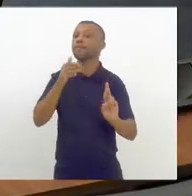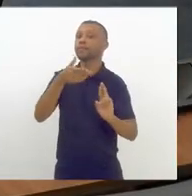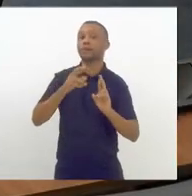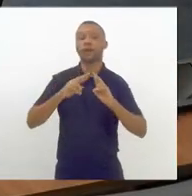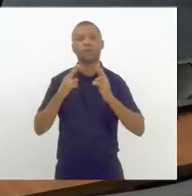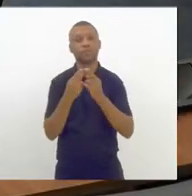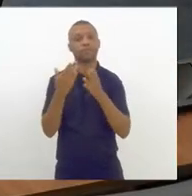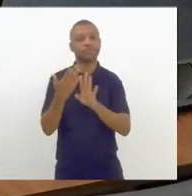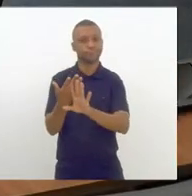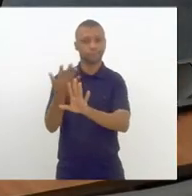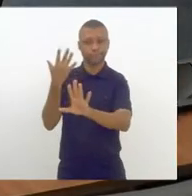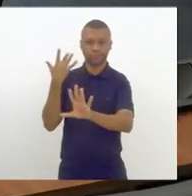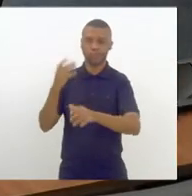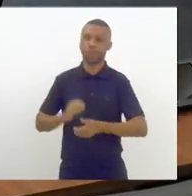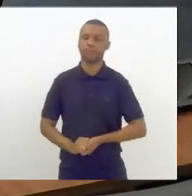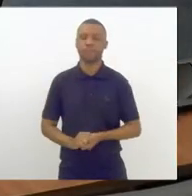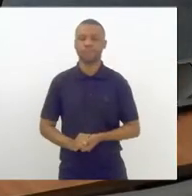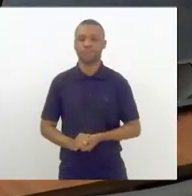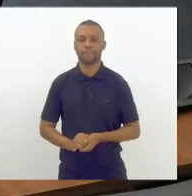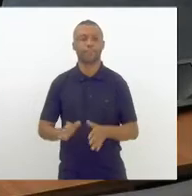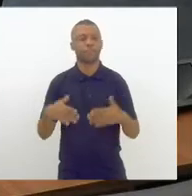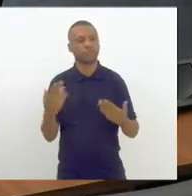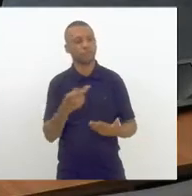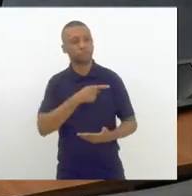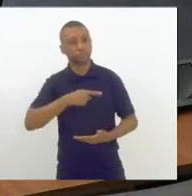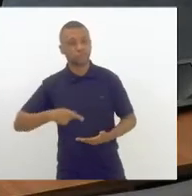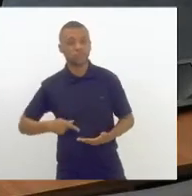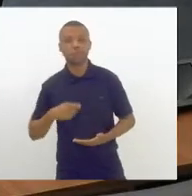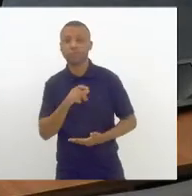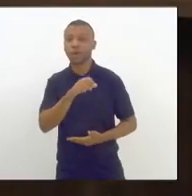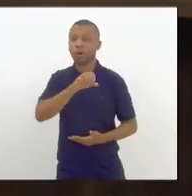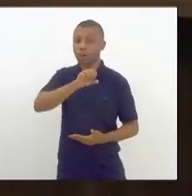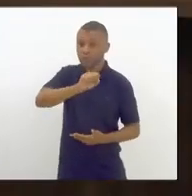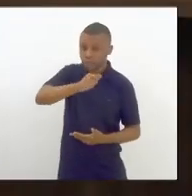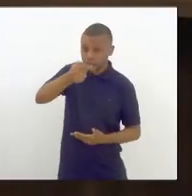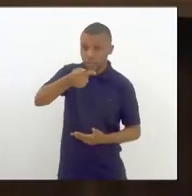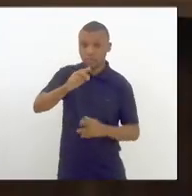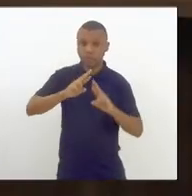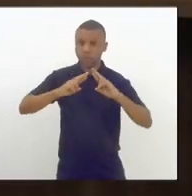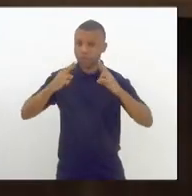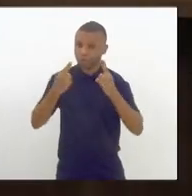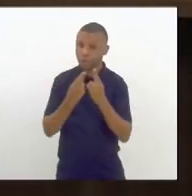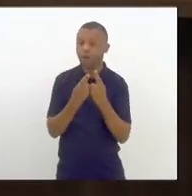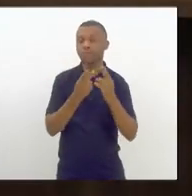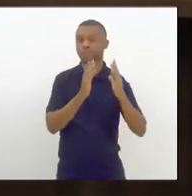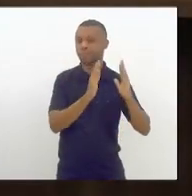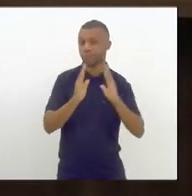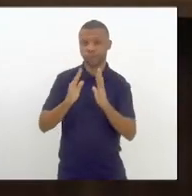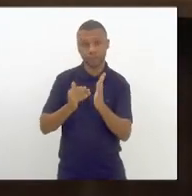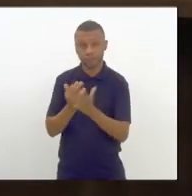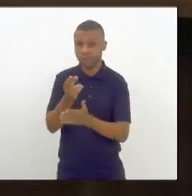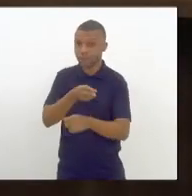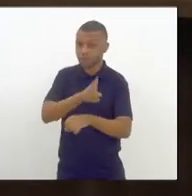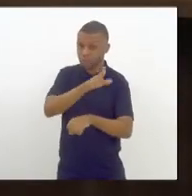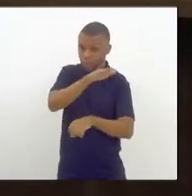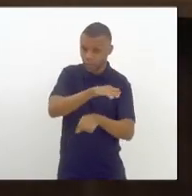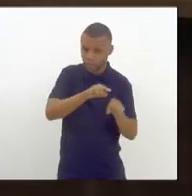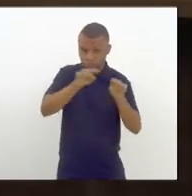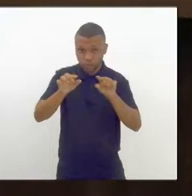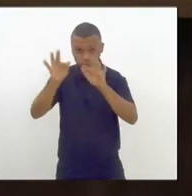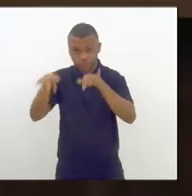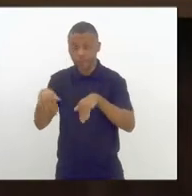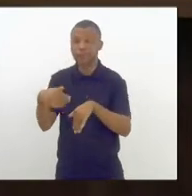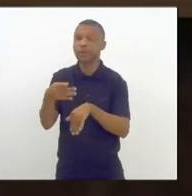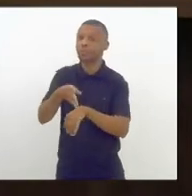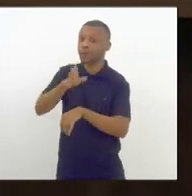senhora Presidente data reflete com exatidão ocorrido na 37ª sessão ordinária que iniciada às 14 horas encerrou seus 16 horas e